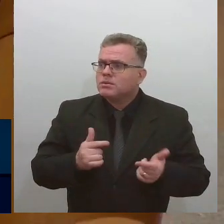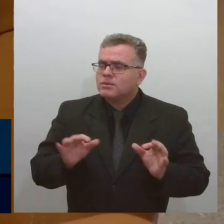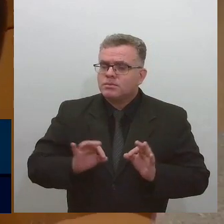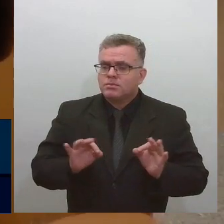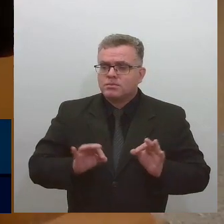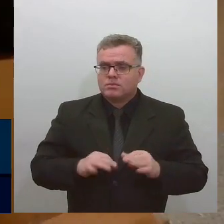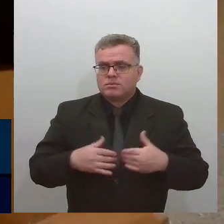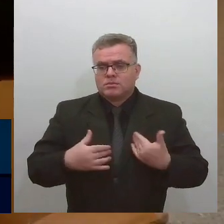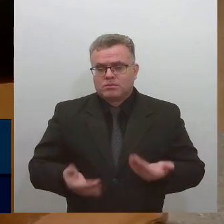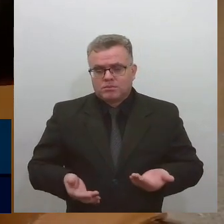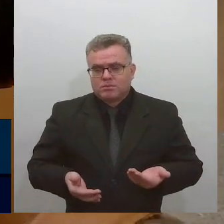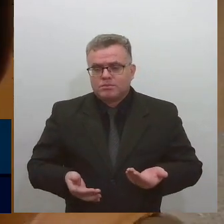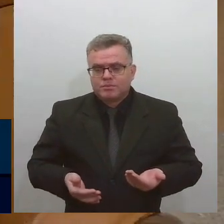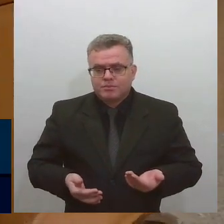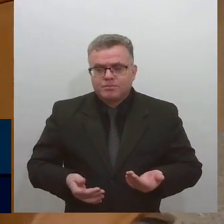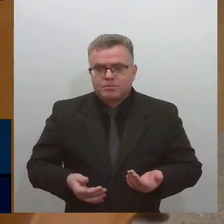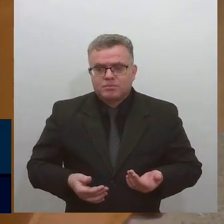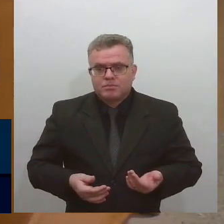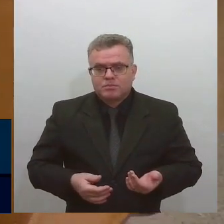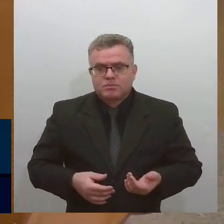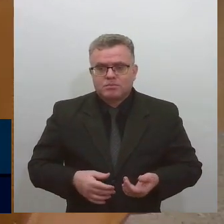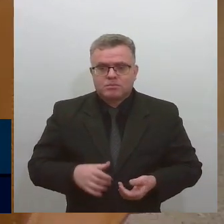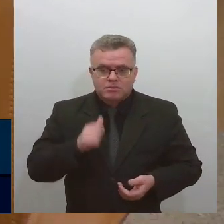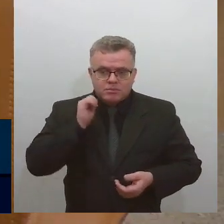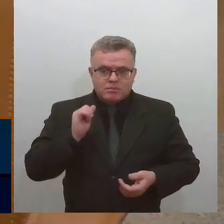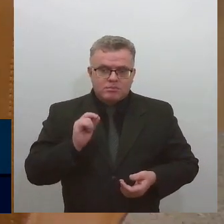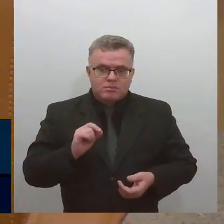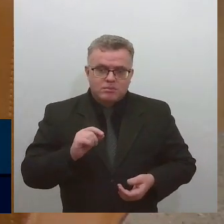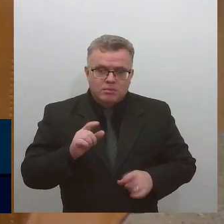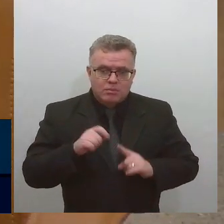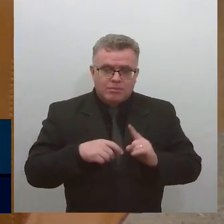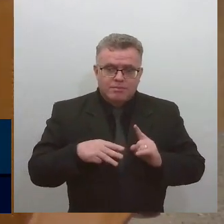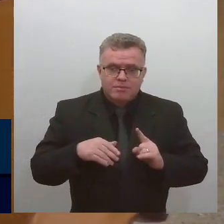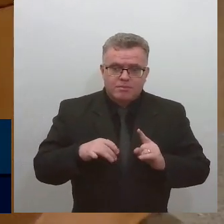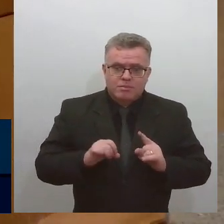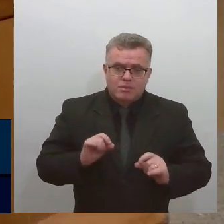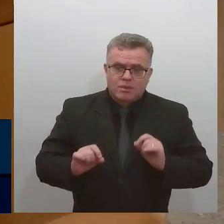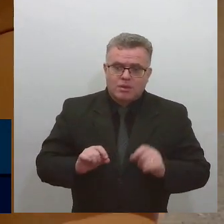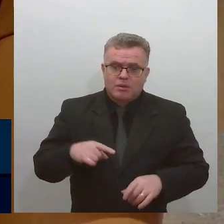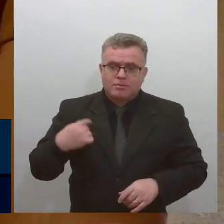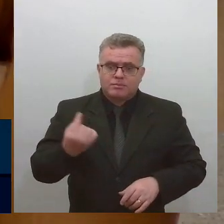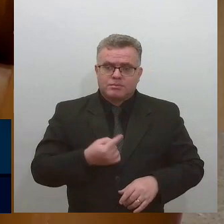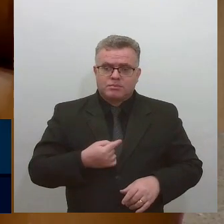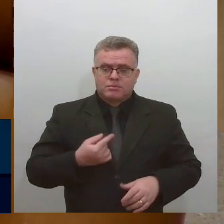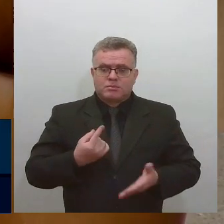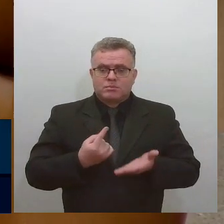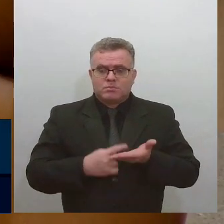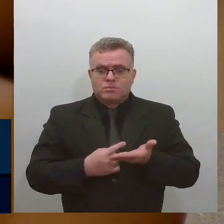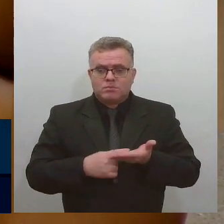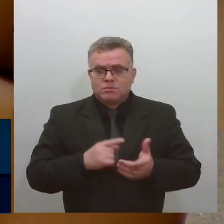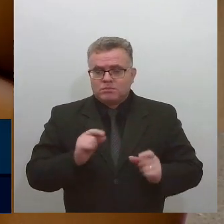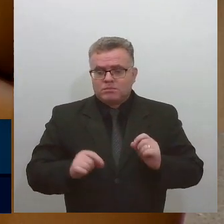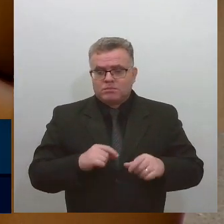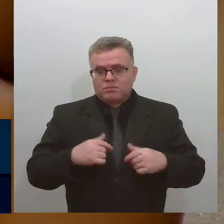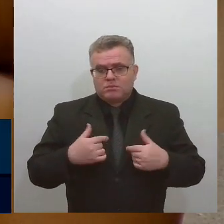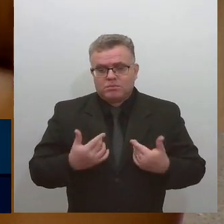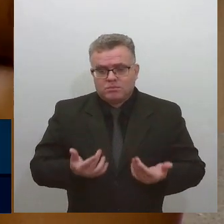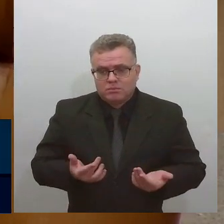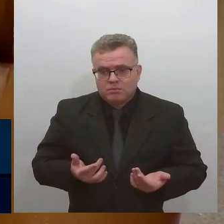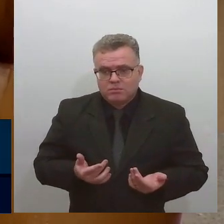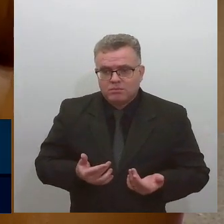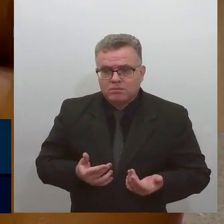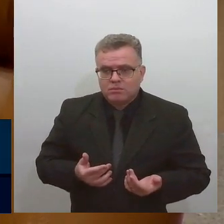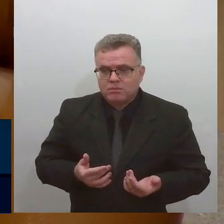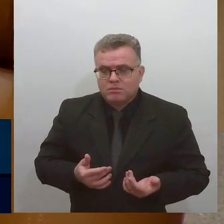ficou seria em abril a gente já tá em maio para saber se a gente tem essa previsão porque não só eu lhe digo como eu falei